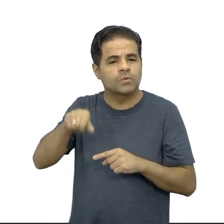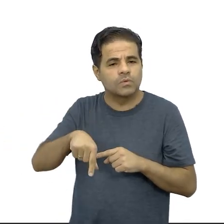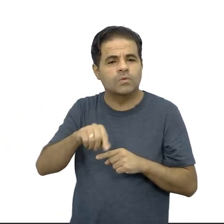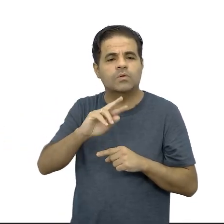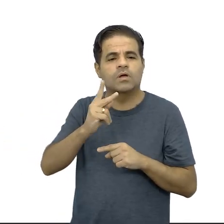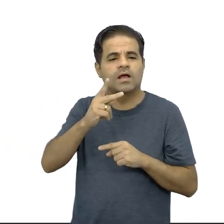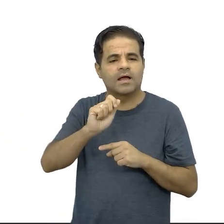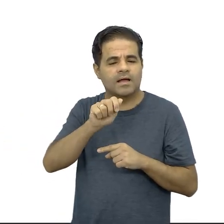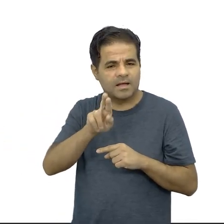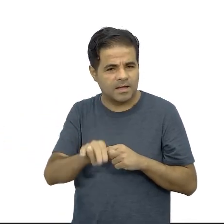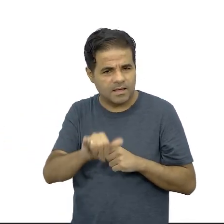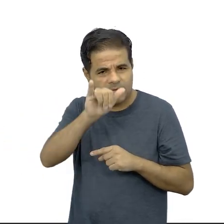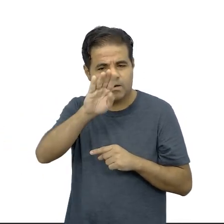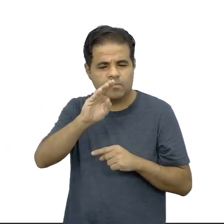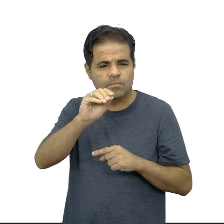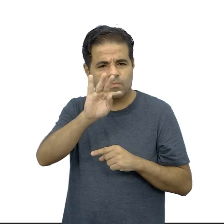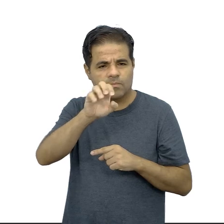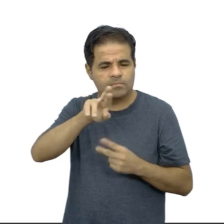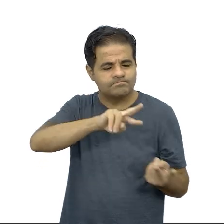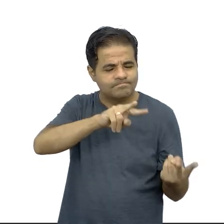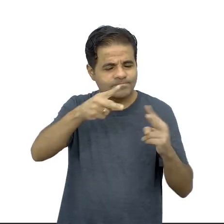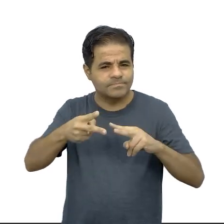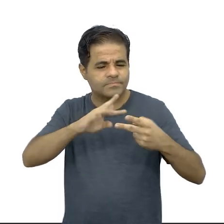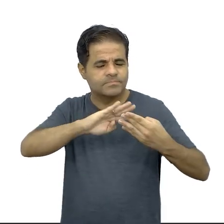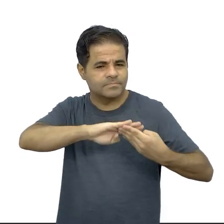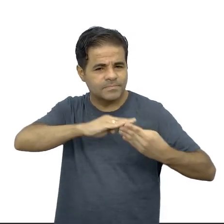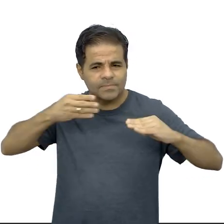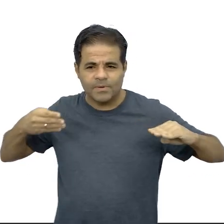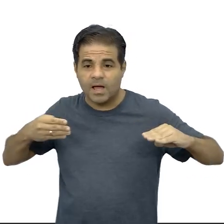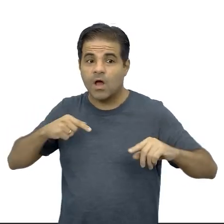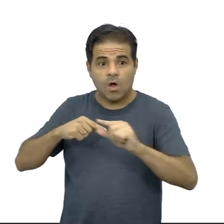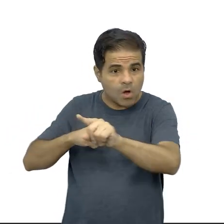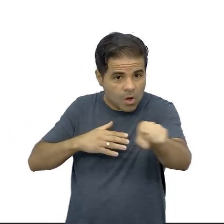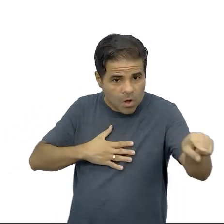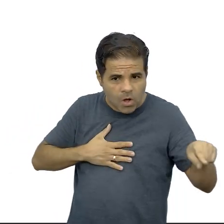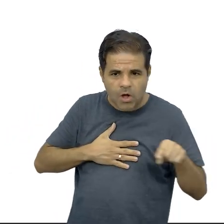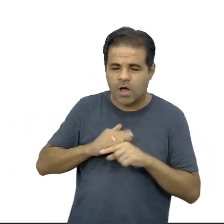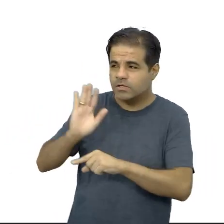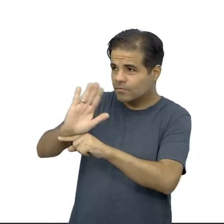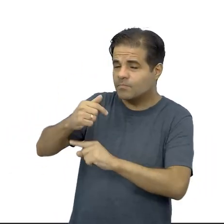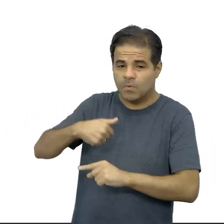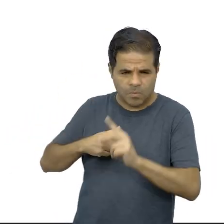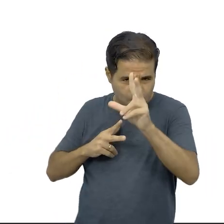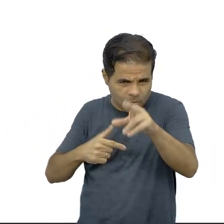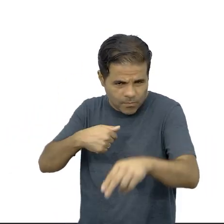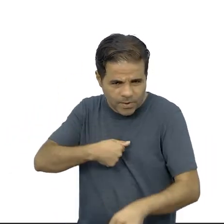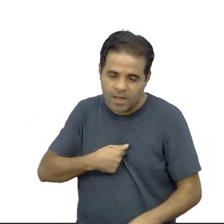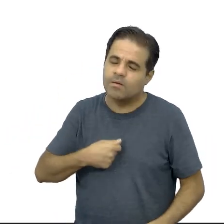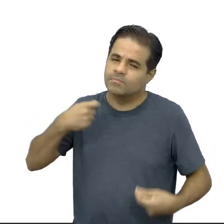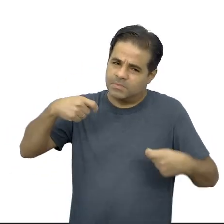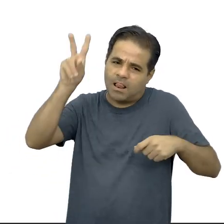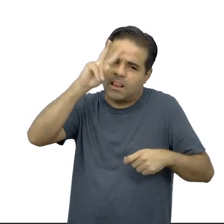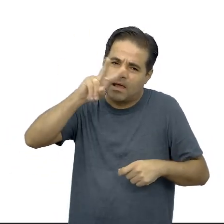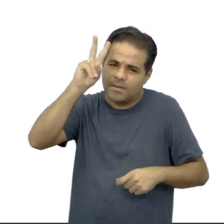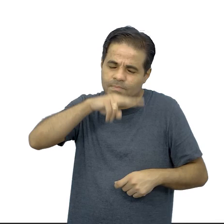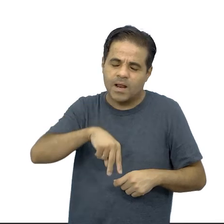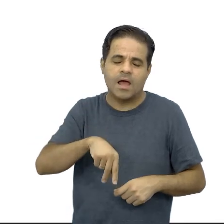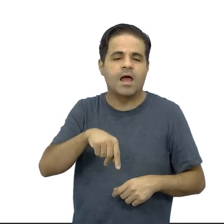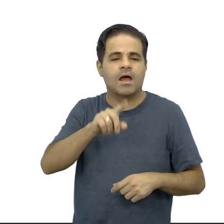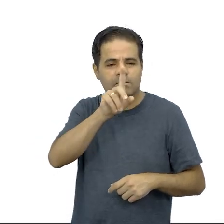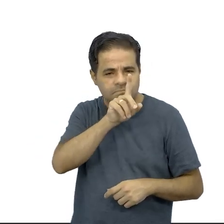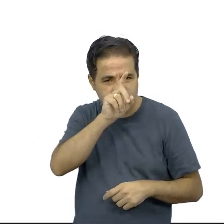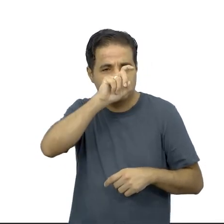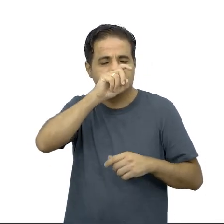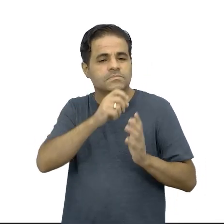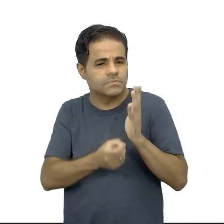para o ensino de biologia. Então, quem gosta da saga, assim como eu, deve lembrar que o famoso bruxo,